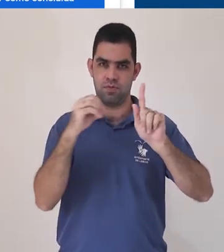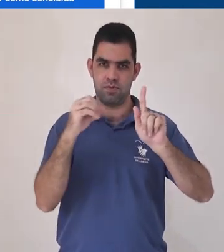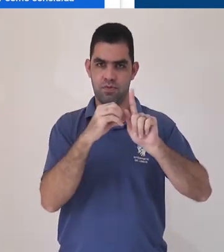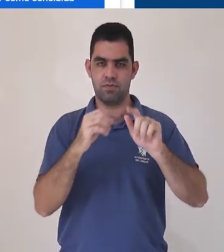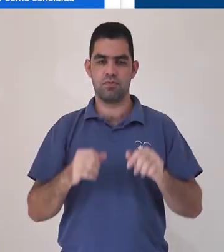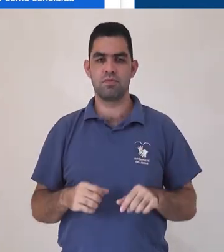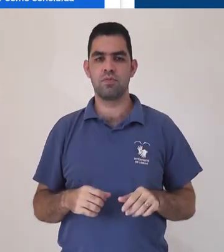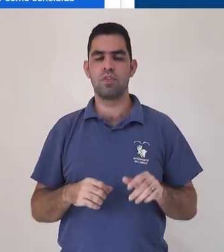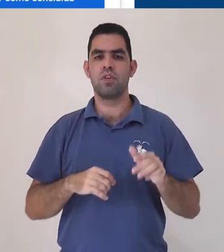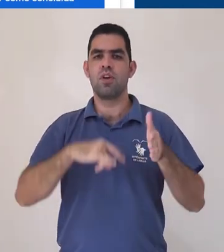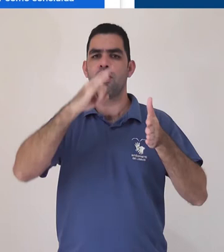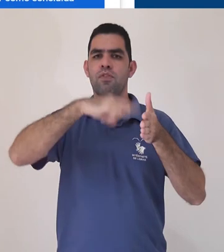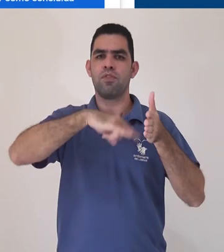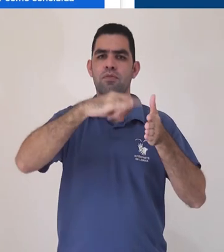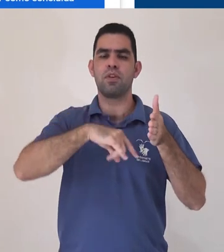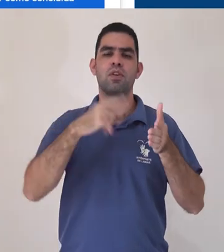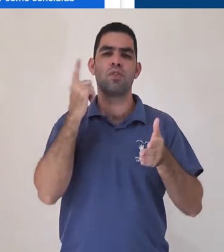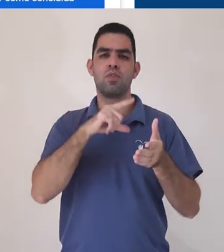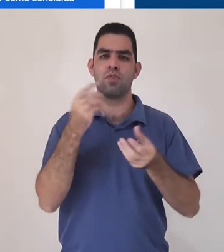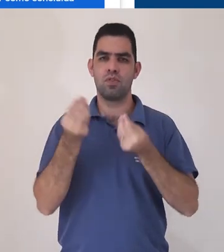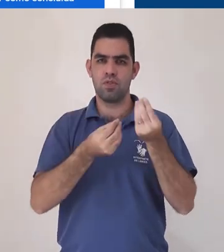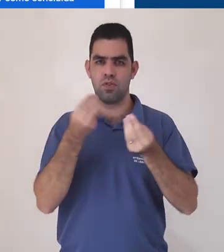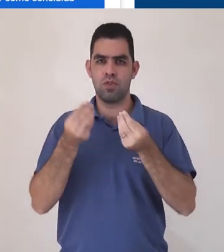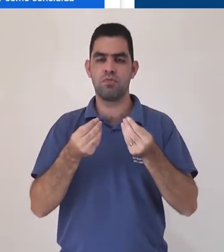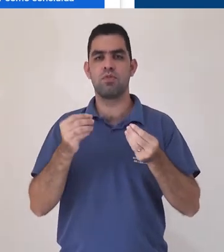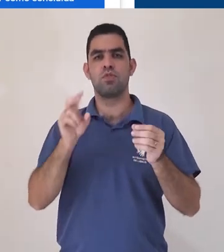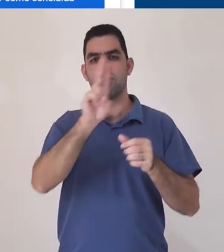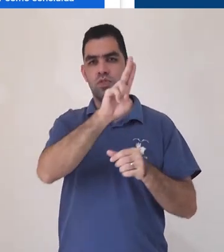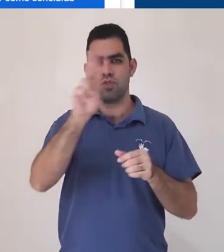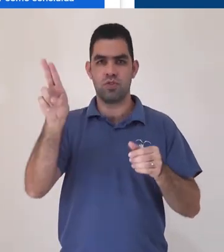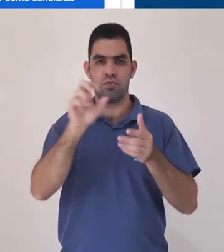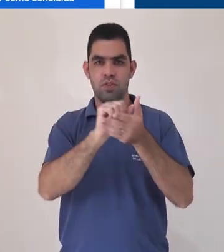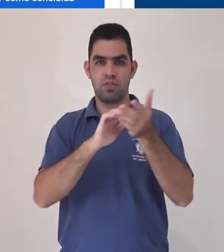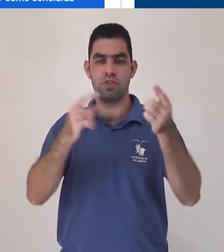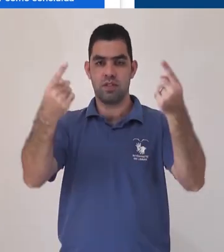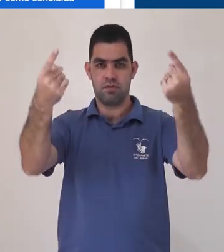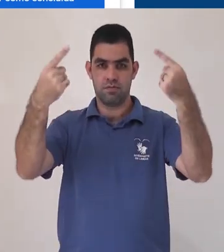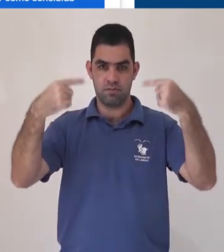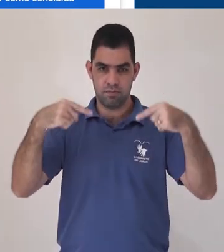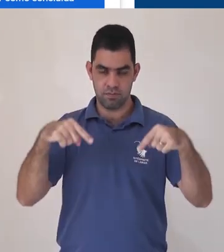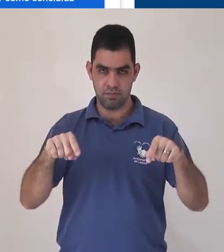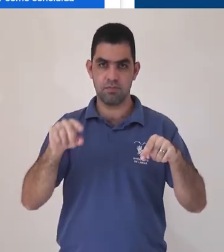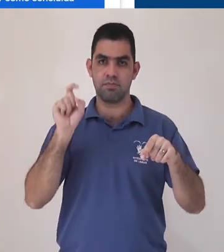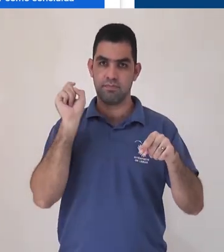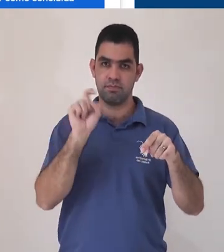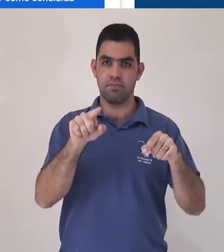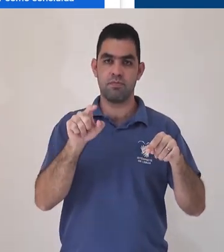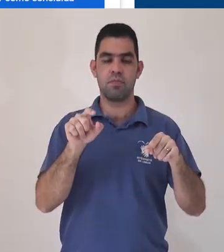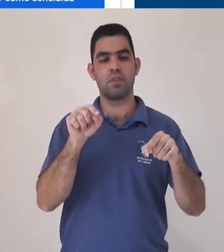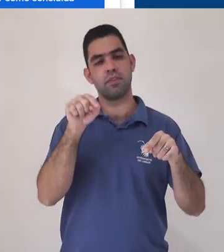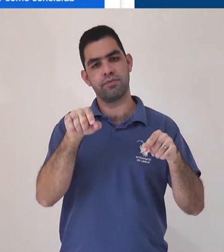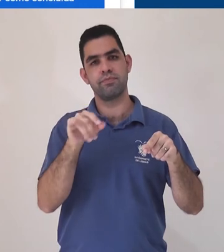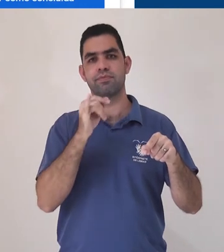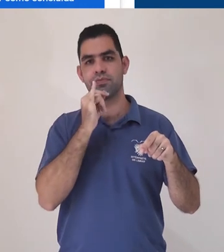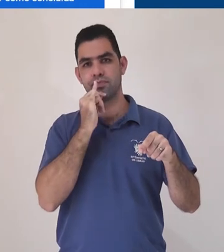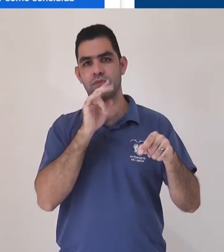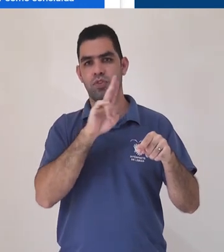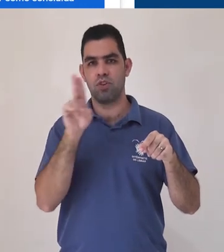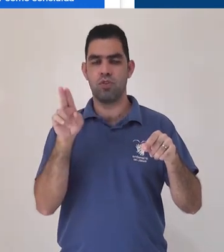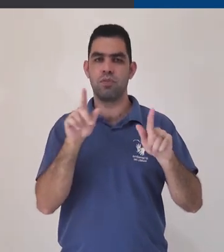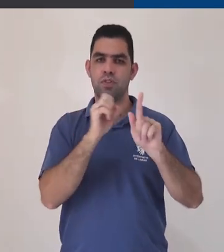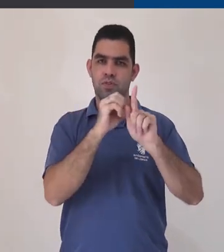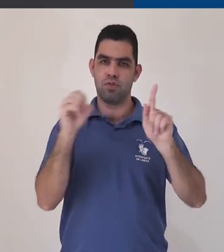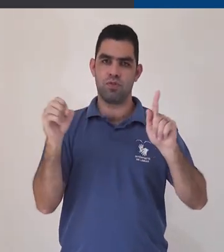para realizar o formulário você deve clicar no arquivo abaixo do nome da atividade que nesse caso se chama